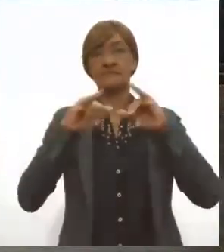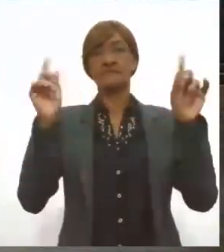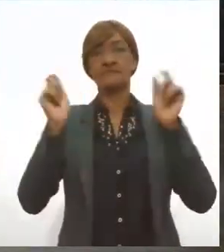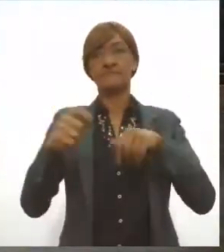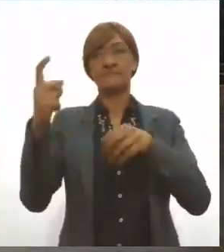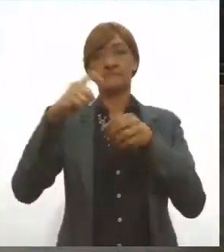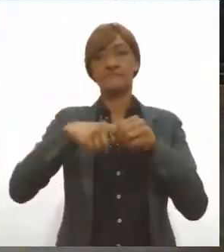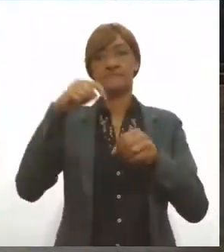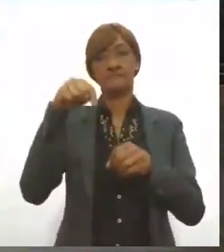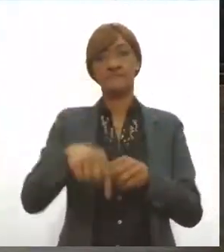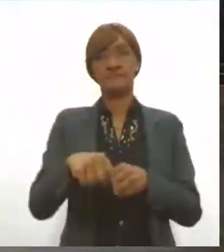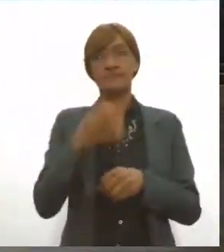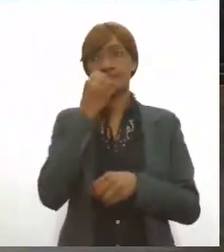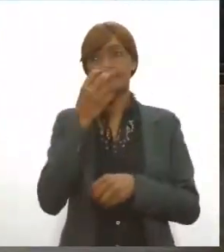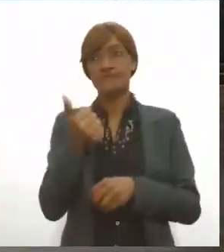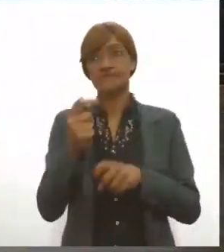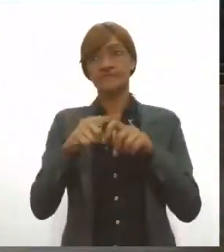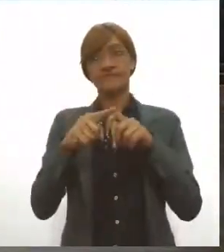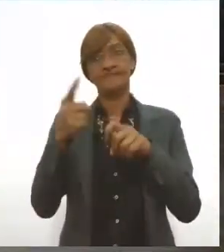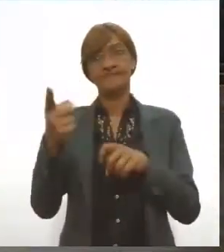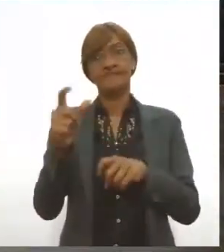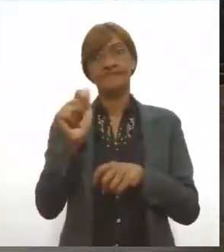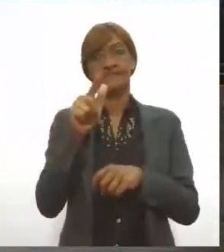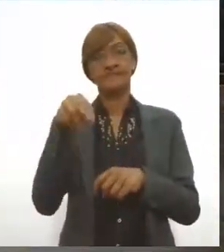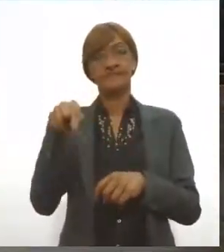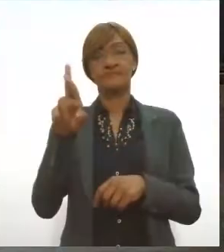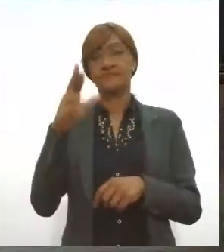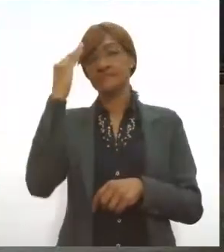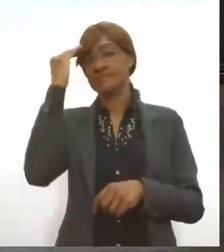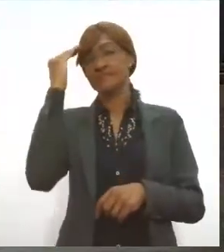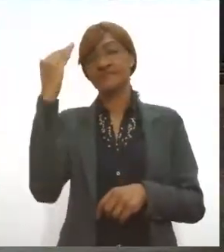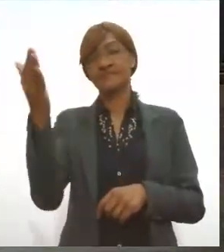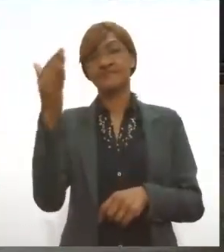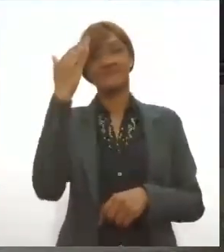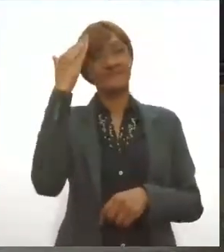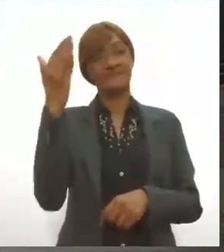com a gente, tá bom, doutor Almir? Muito obrigada. Tá bem. Obrigado a vocês. Grande abraço. Abraço.